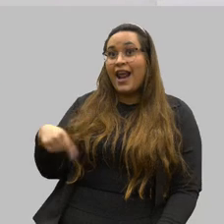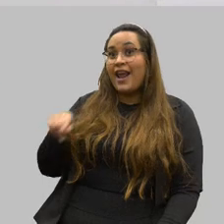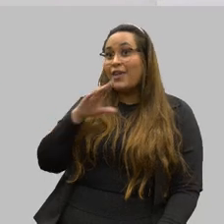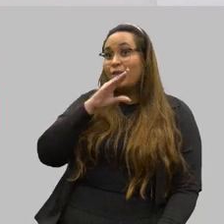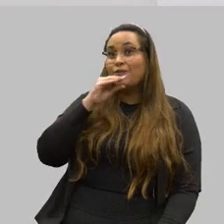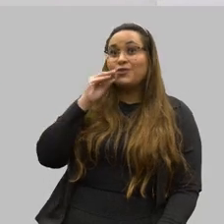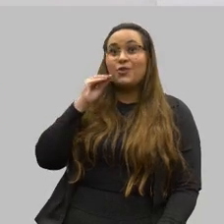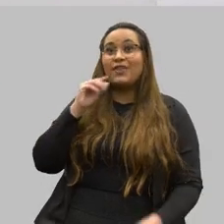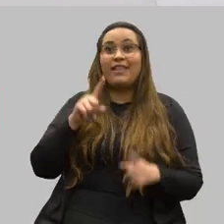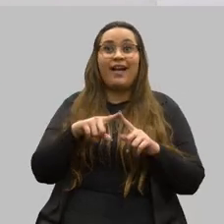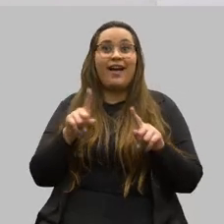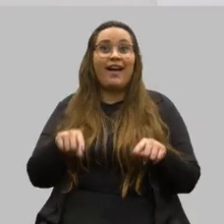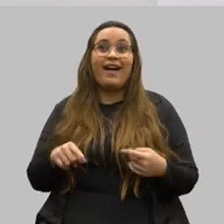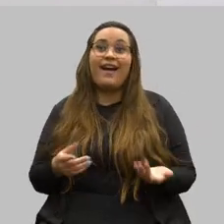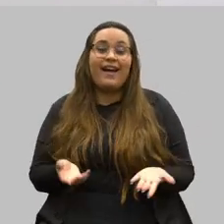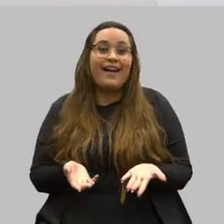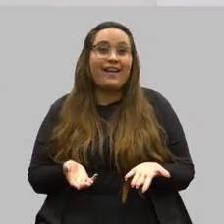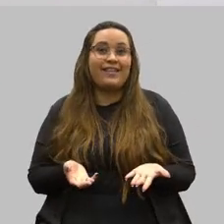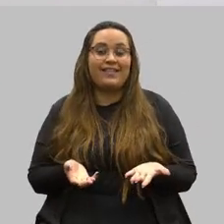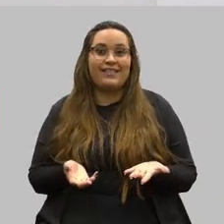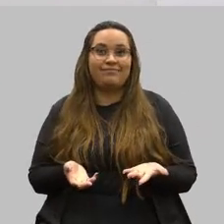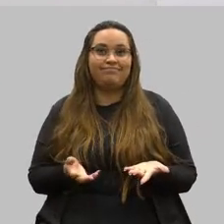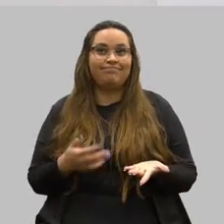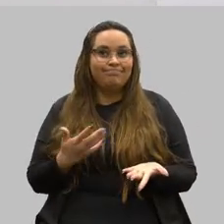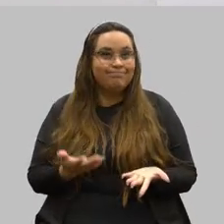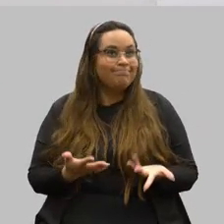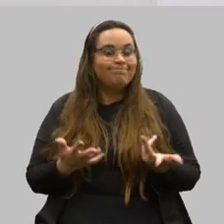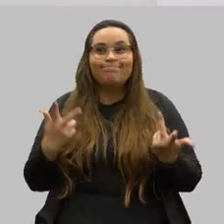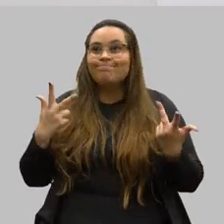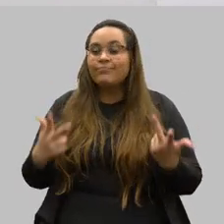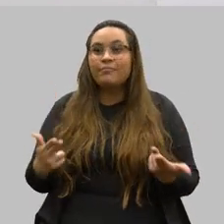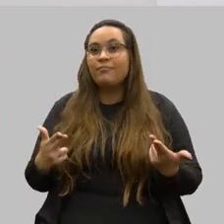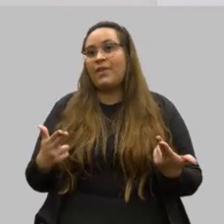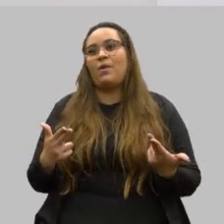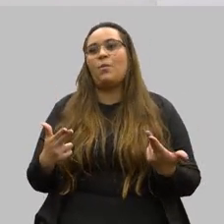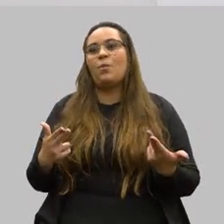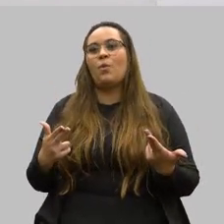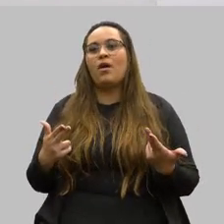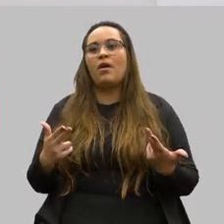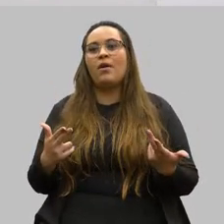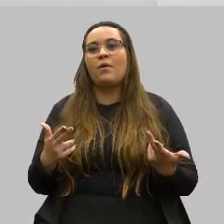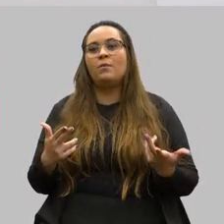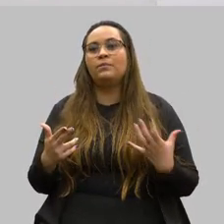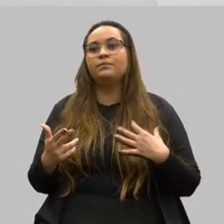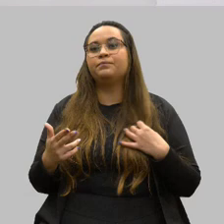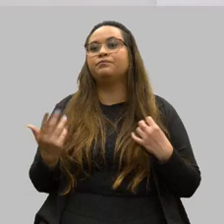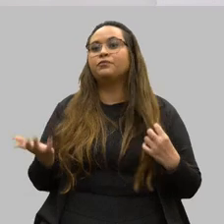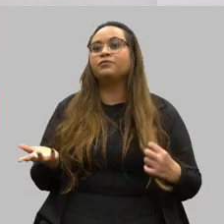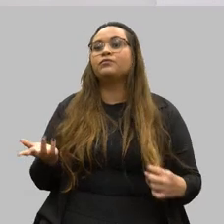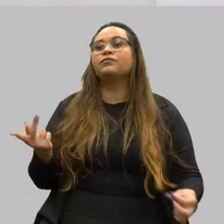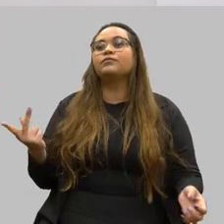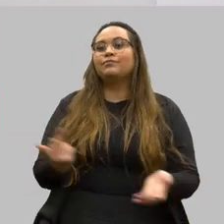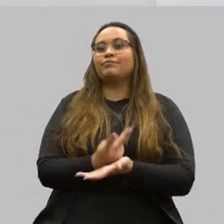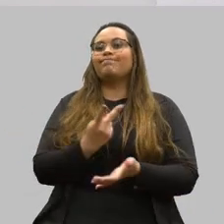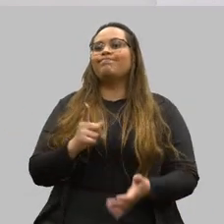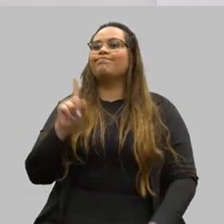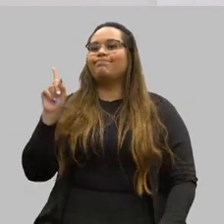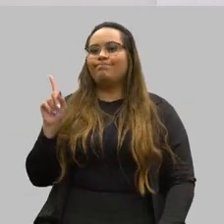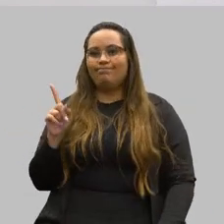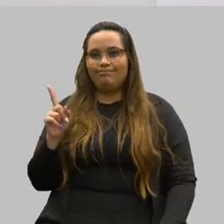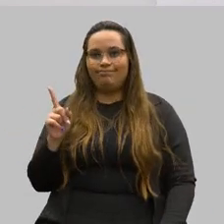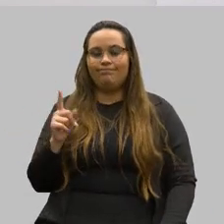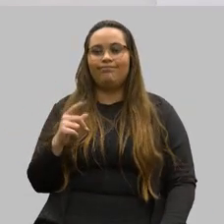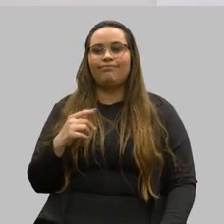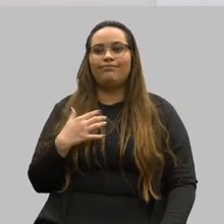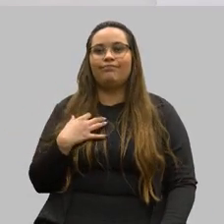Rio Grande do Sul passava passava por essa agenda eh quando enfrentou essa tragédia eh e